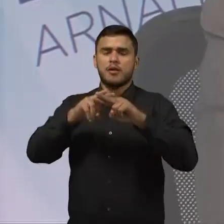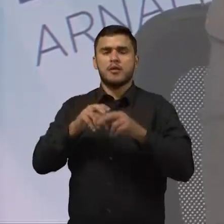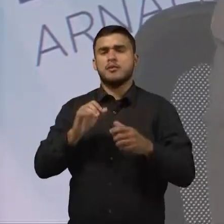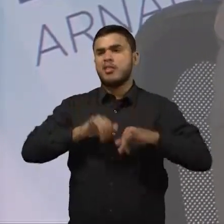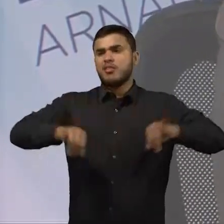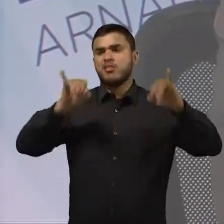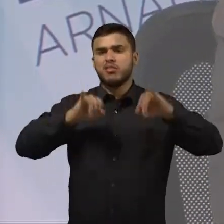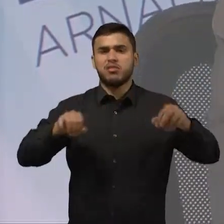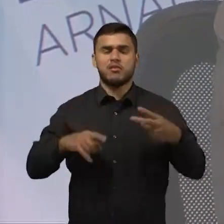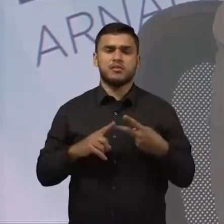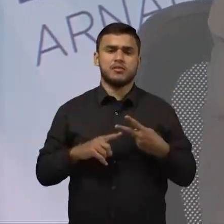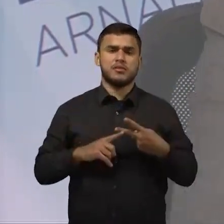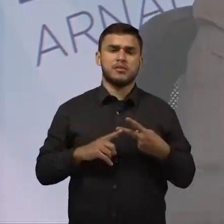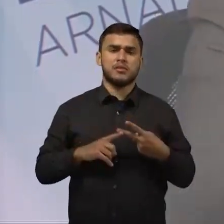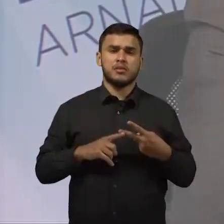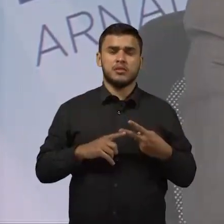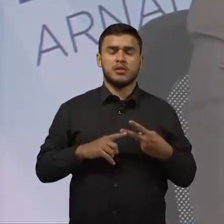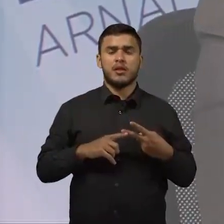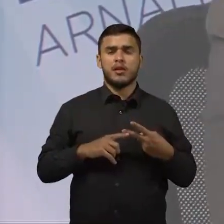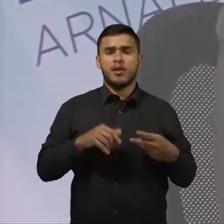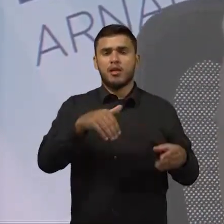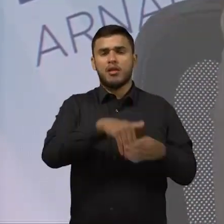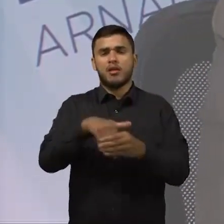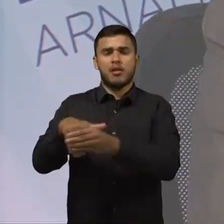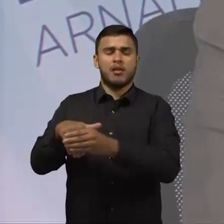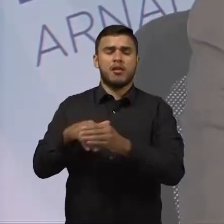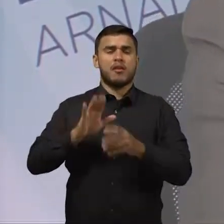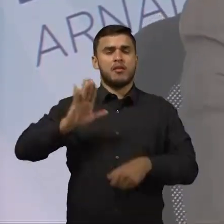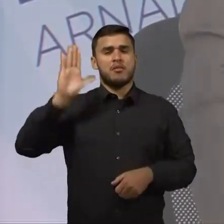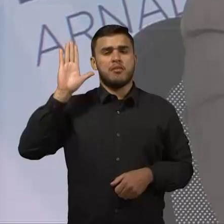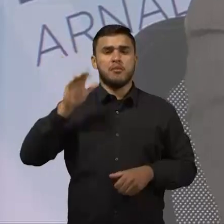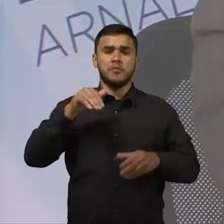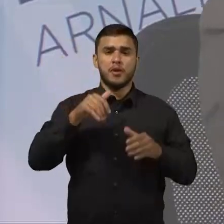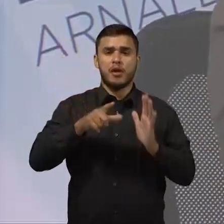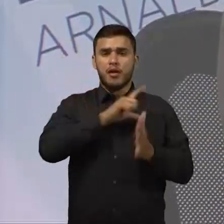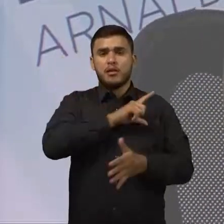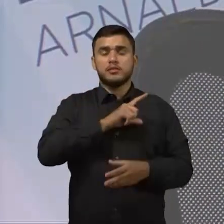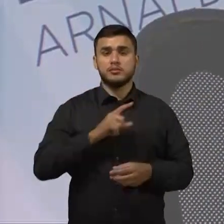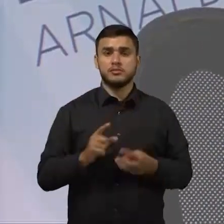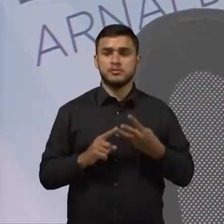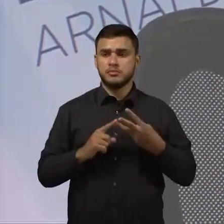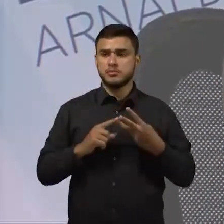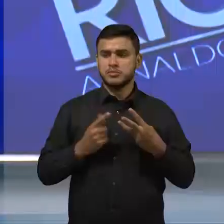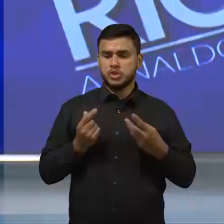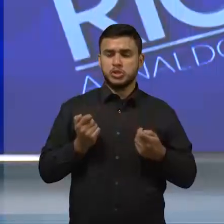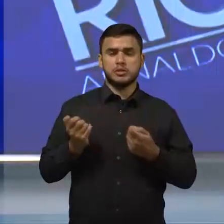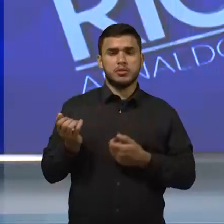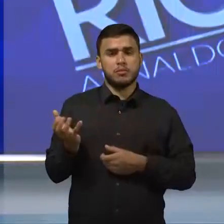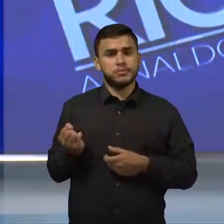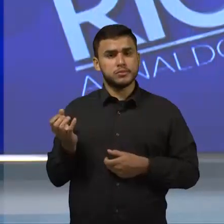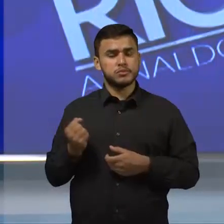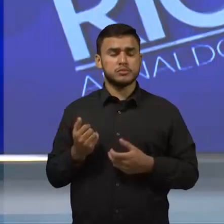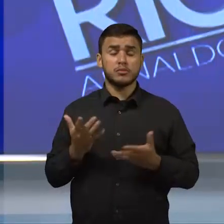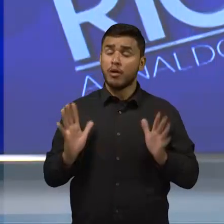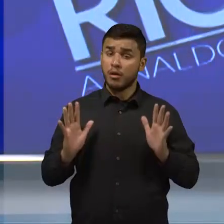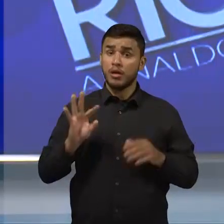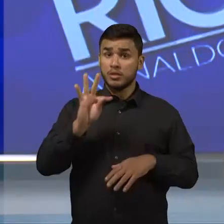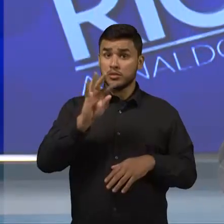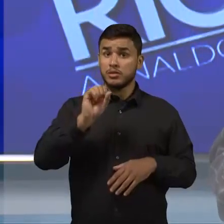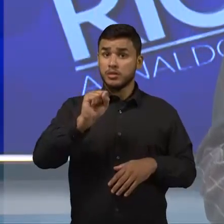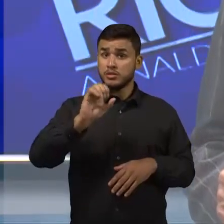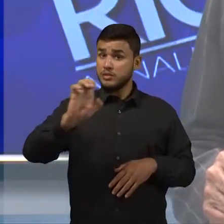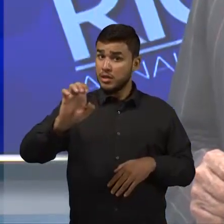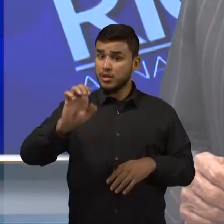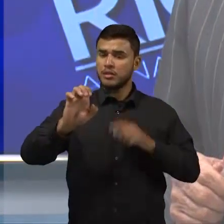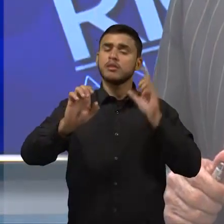irregular, por propaganda eleitoral antecipada, por abuso de poder econômico, o TSE tem competência